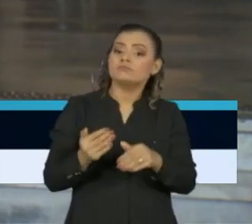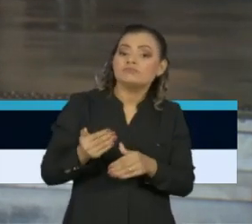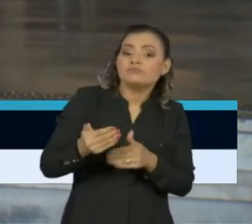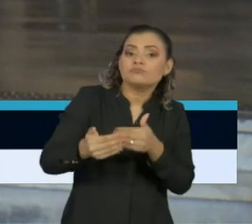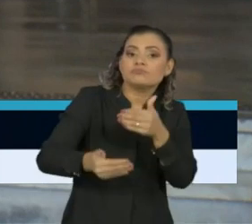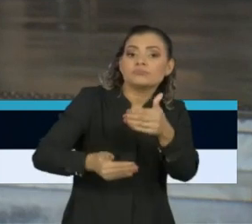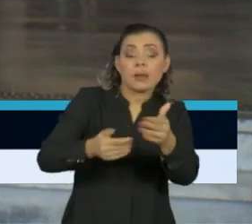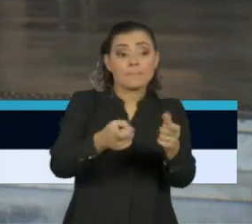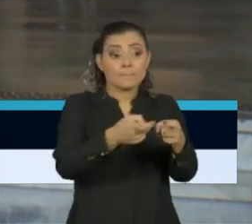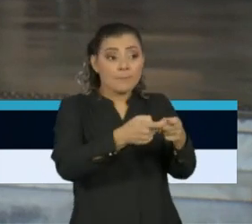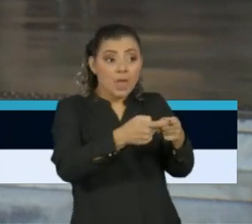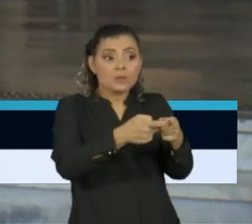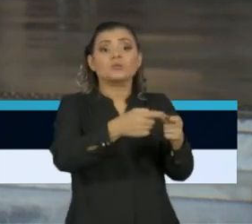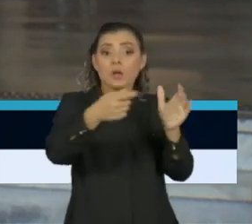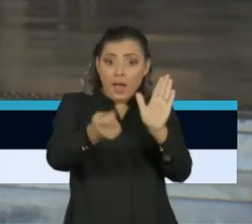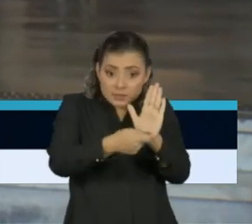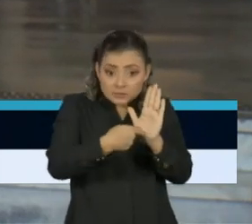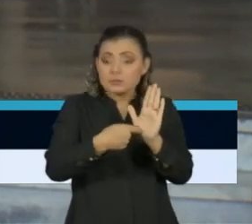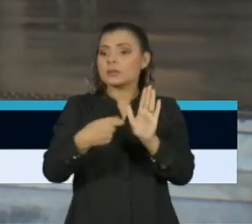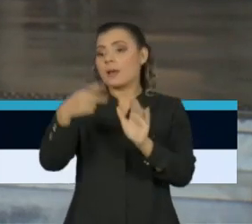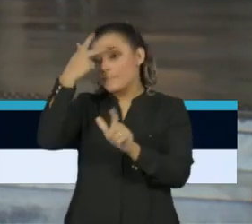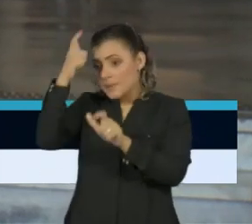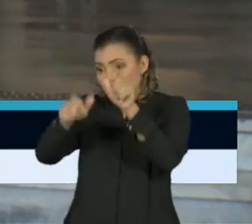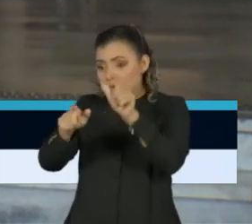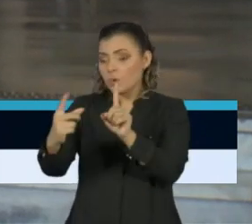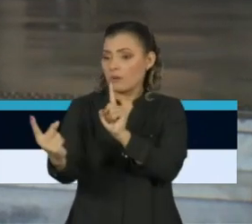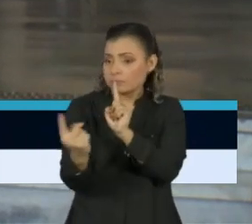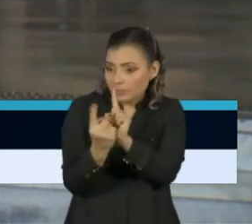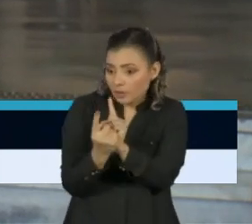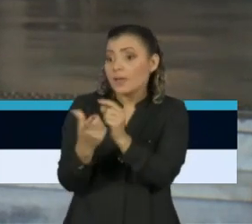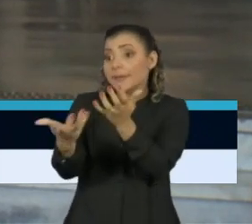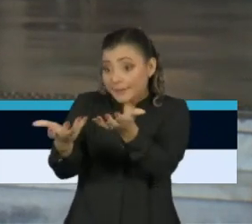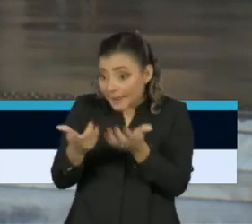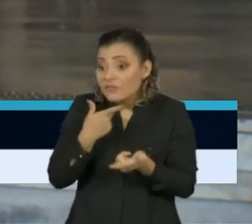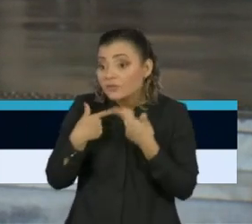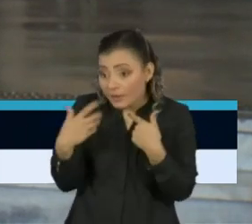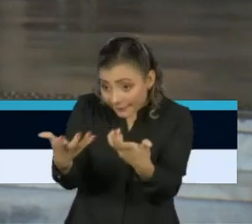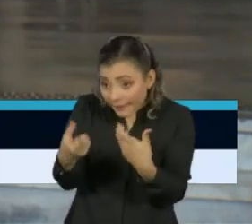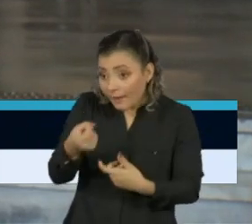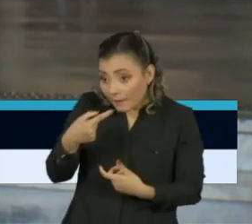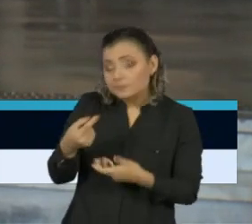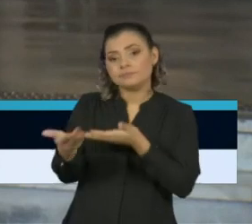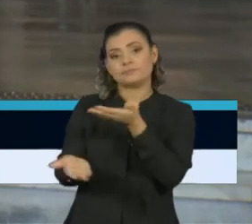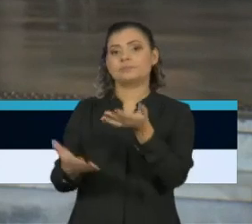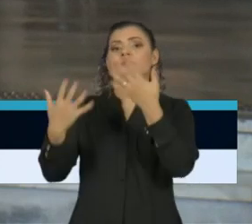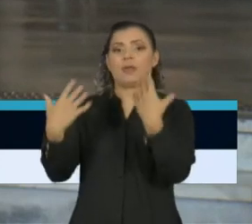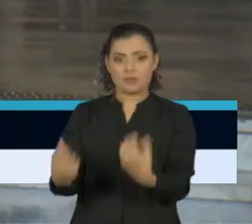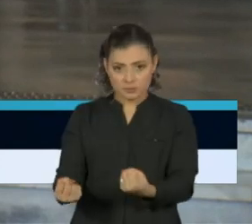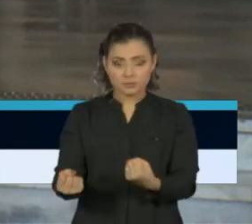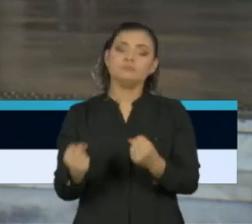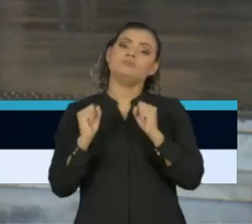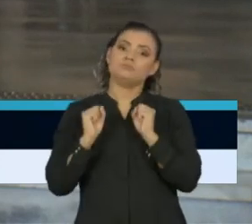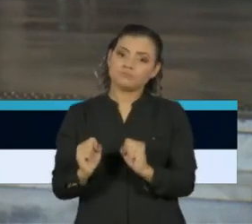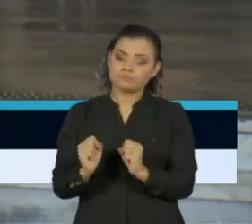prescrição do médico e havendo concordância do paciente, a Secretaria Municipal de Saúde passou a integrar esse